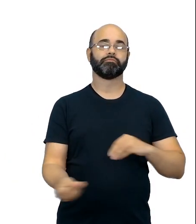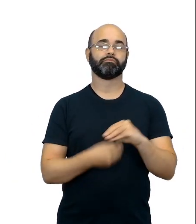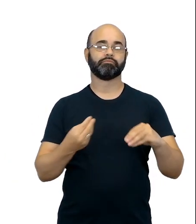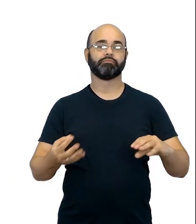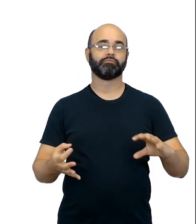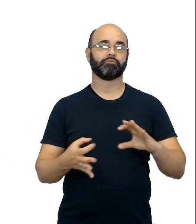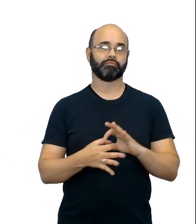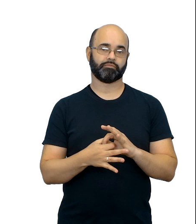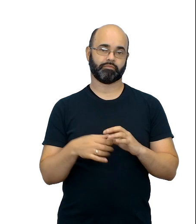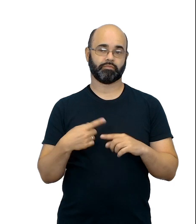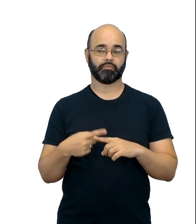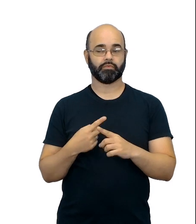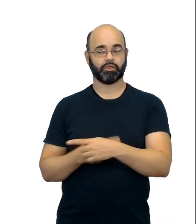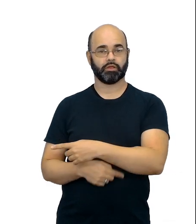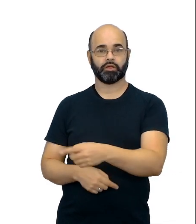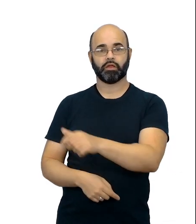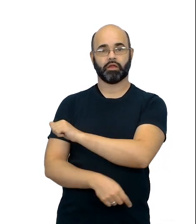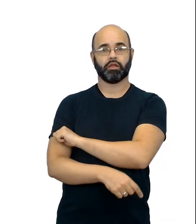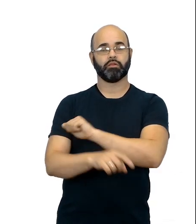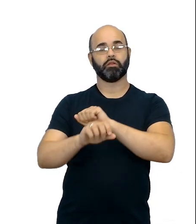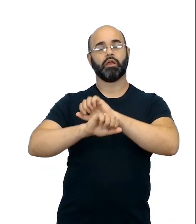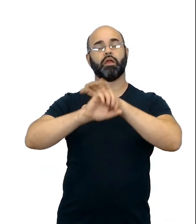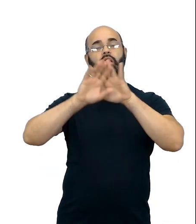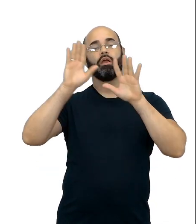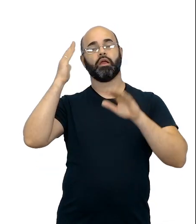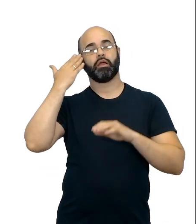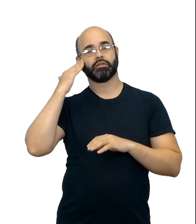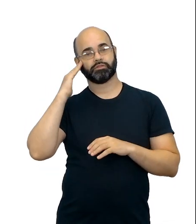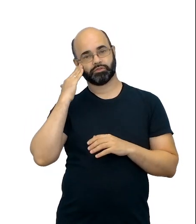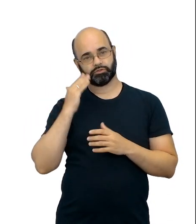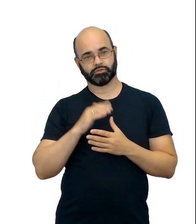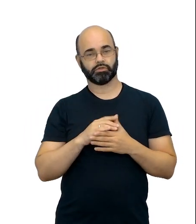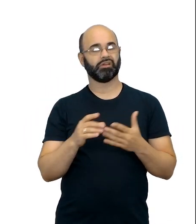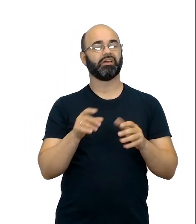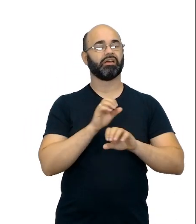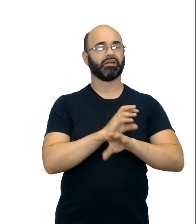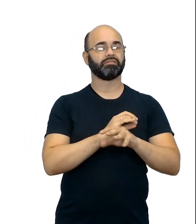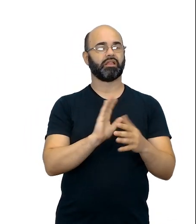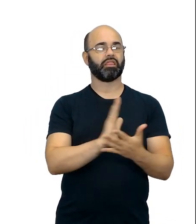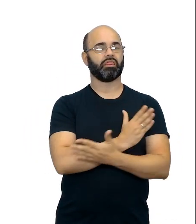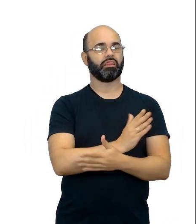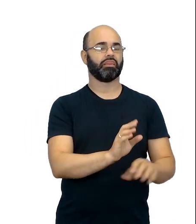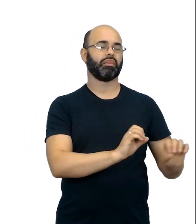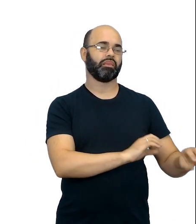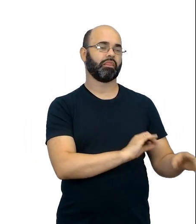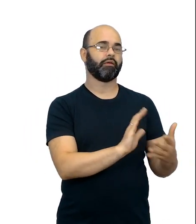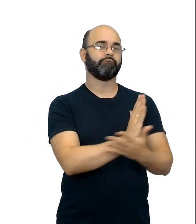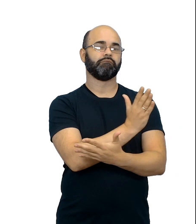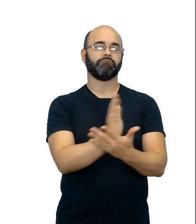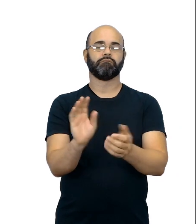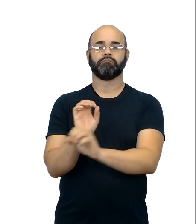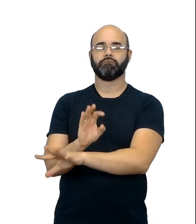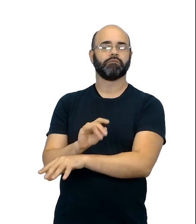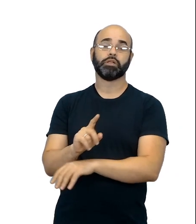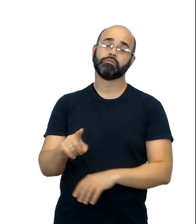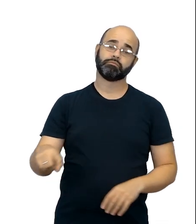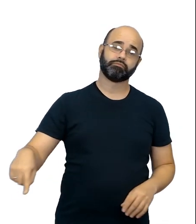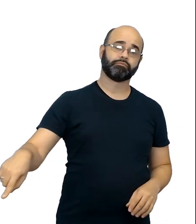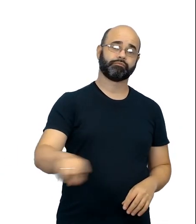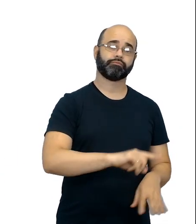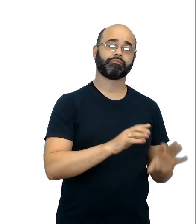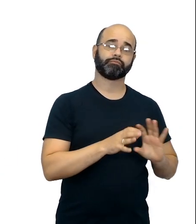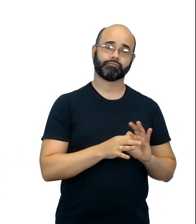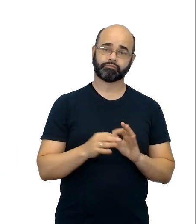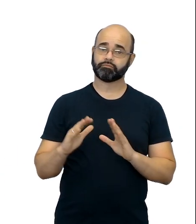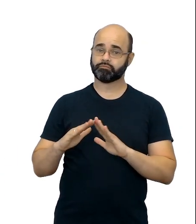fragmentado e, de certa maneira, contribui para o seu processo do avanço fora também da escola de